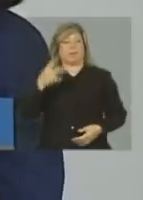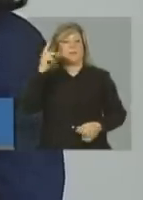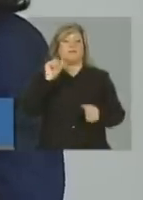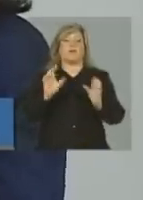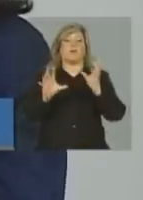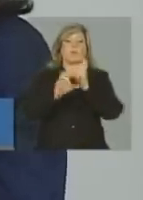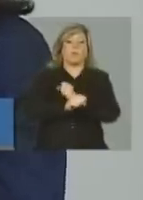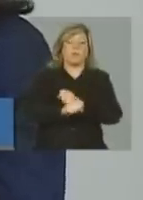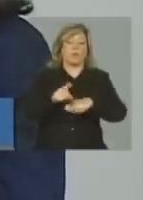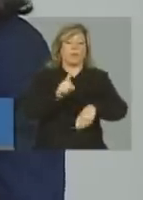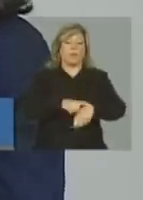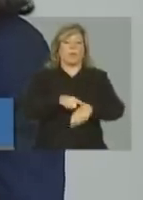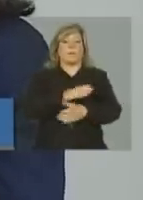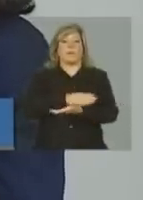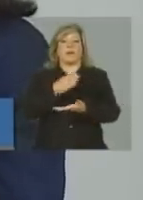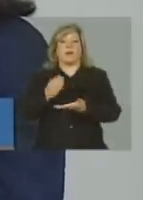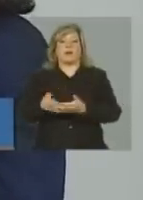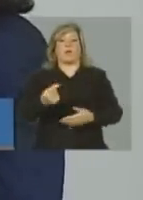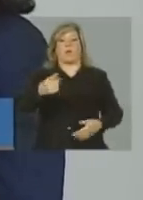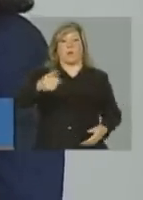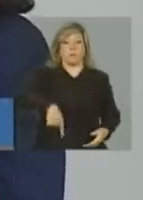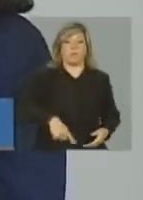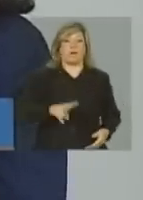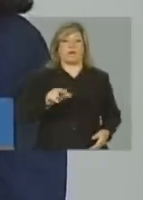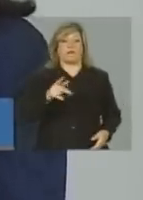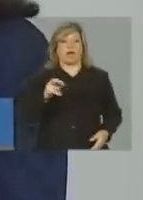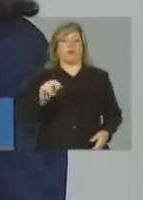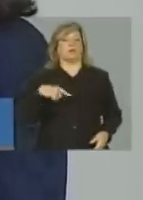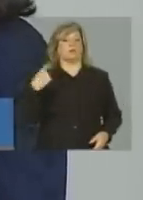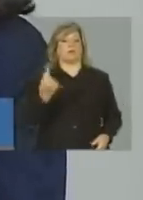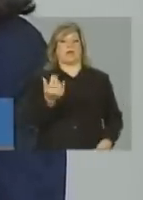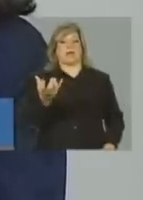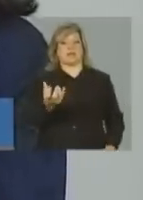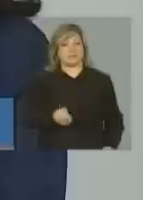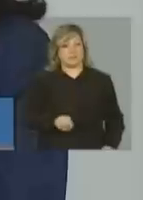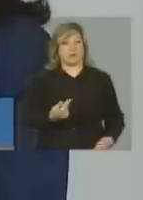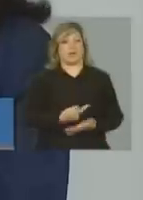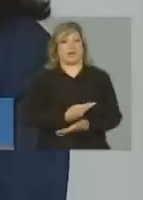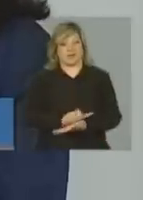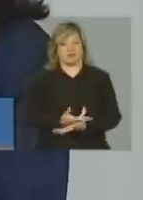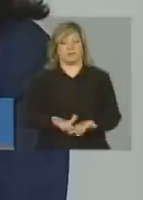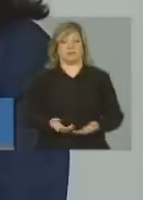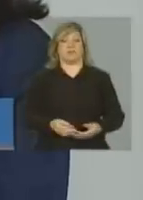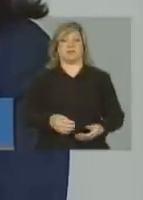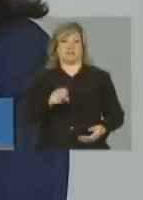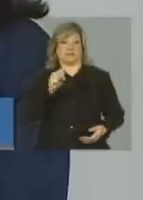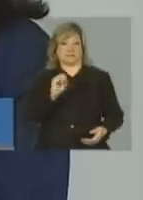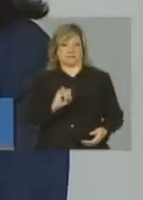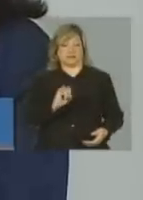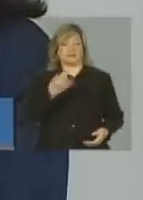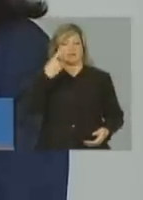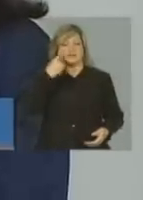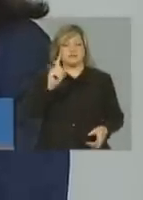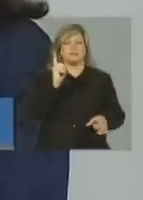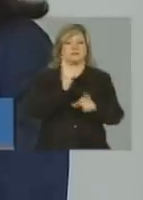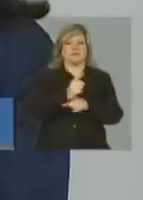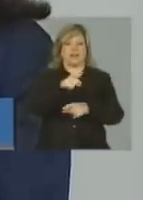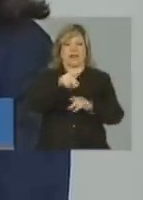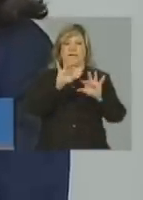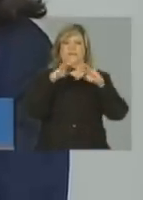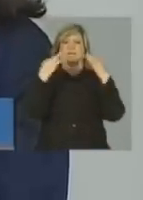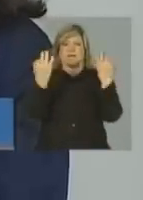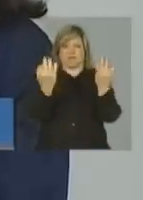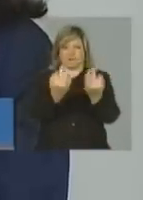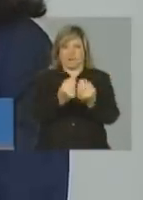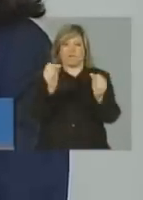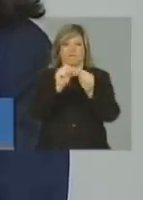período em que vai ser cobrado os valores recebidos indevidamente. Lembrando mais uma vez, se foi identificado que a família, no